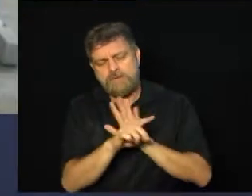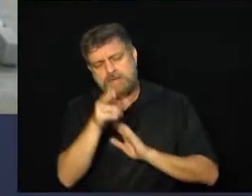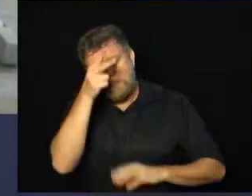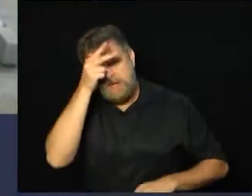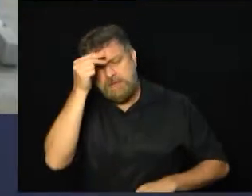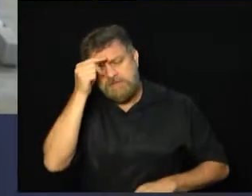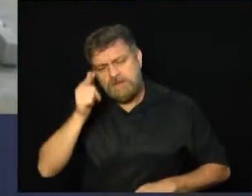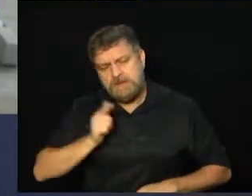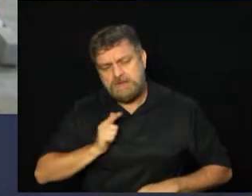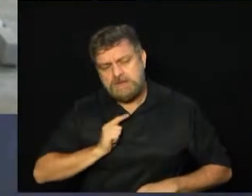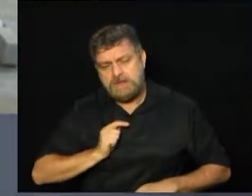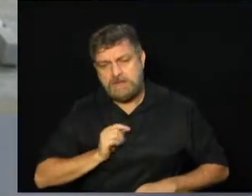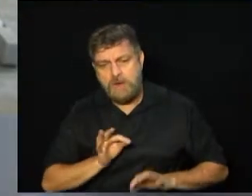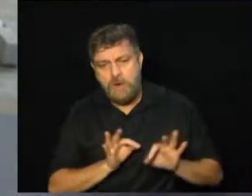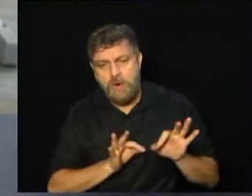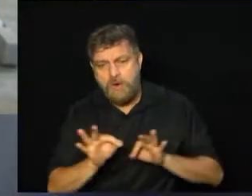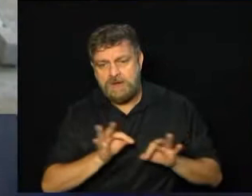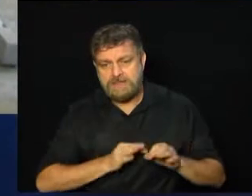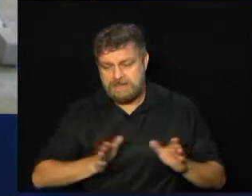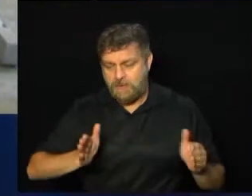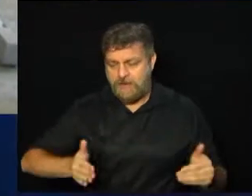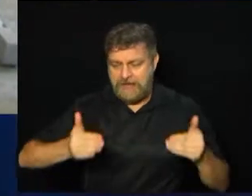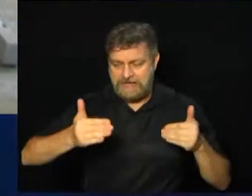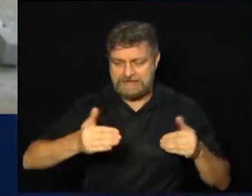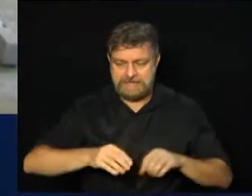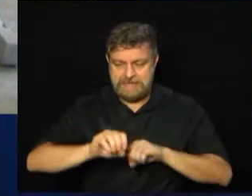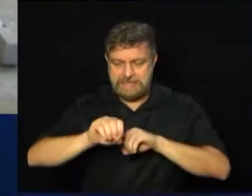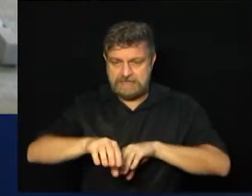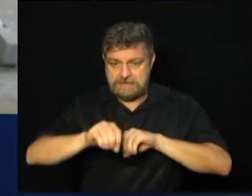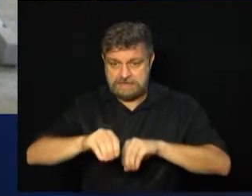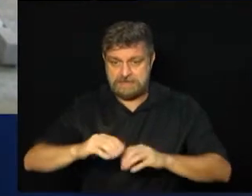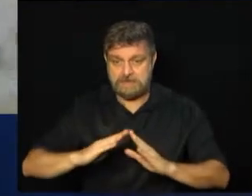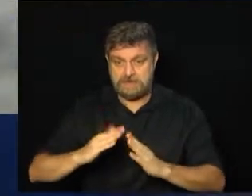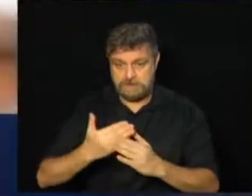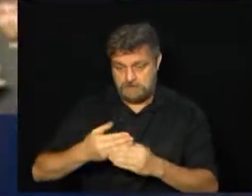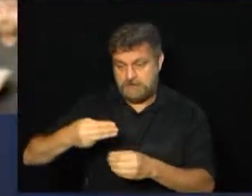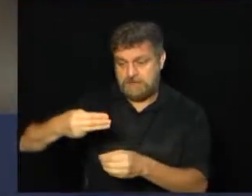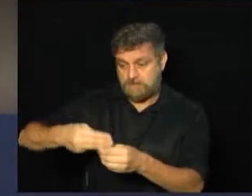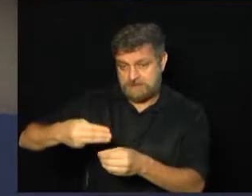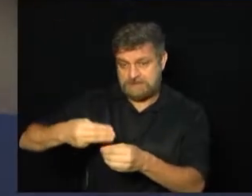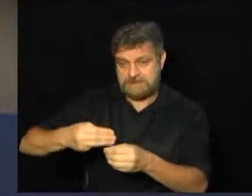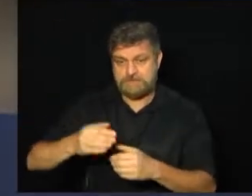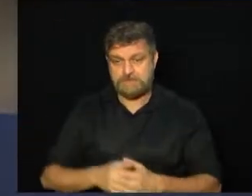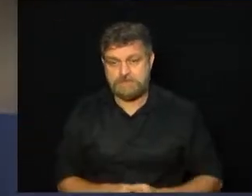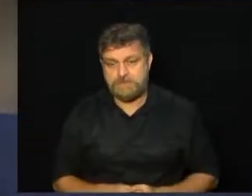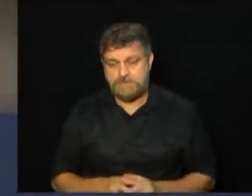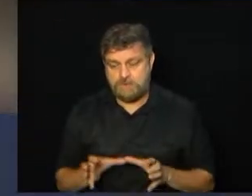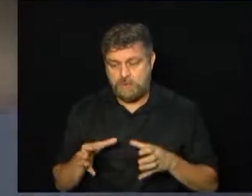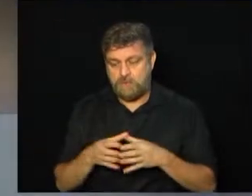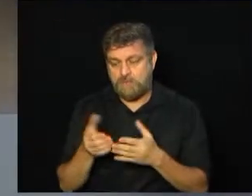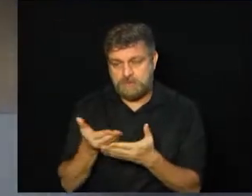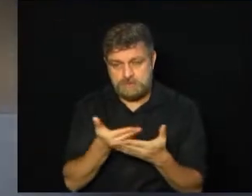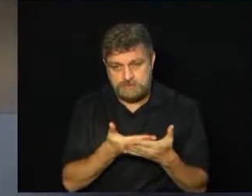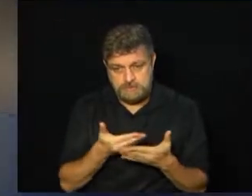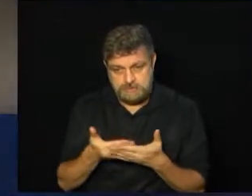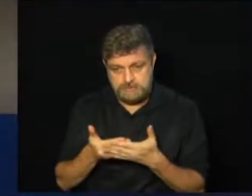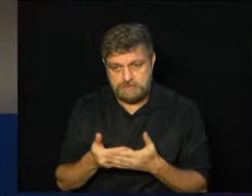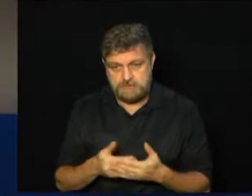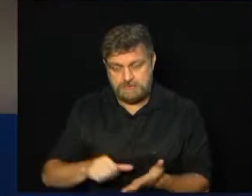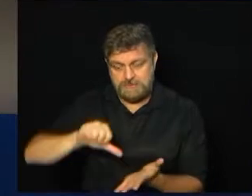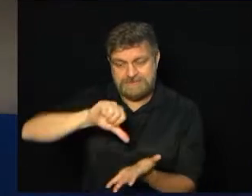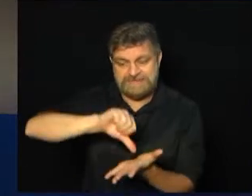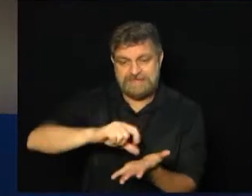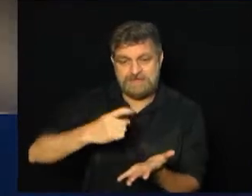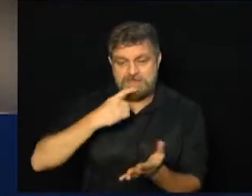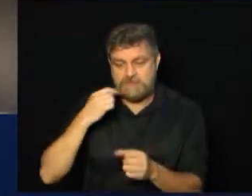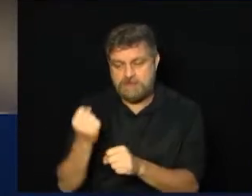a reorganização das salas de aula em escolas do município. Comissão Especial de Estudos da Revitalização do